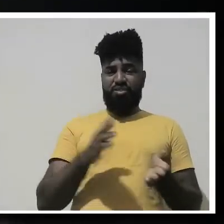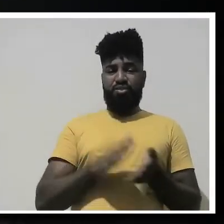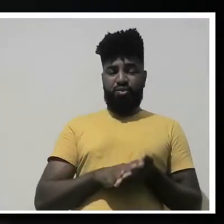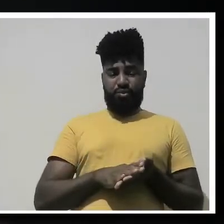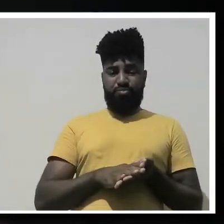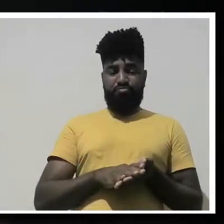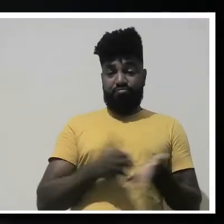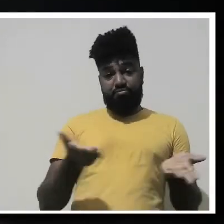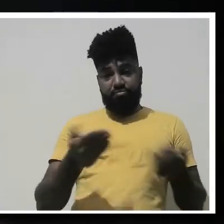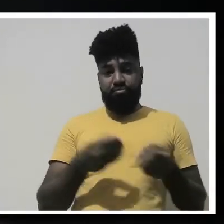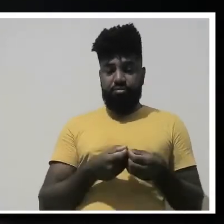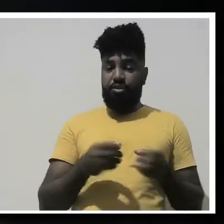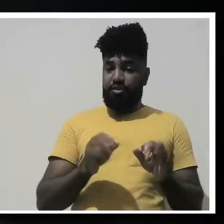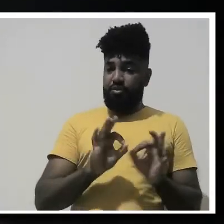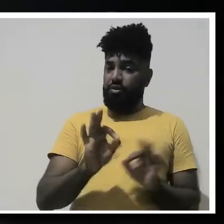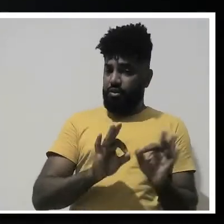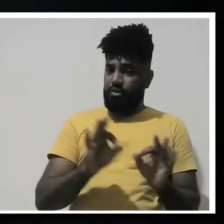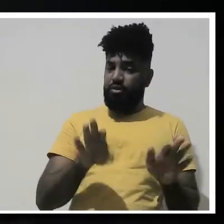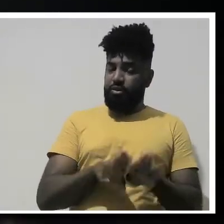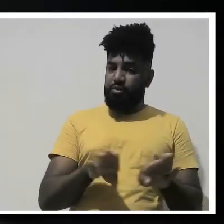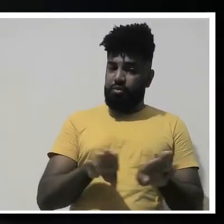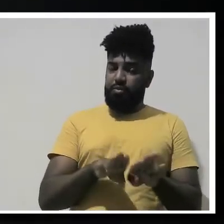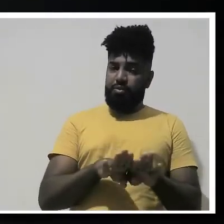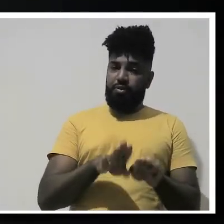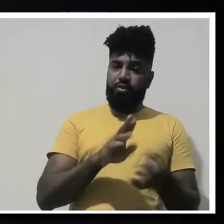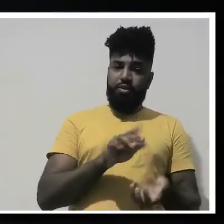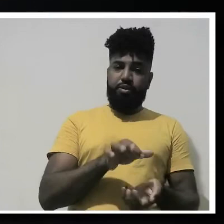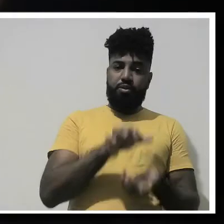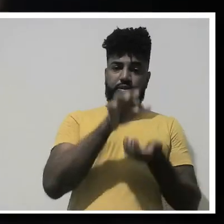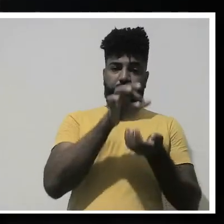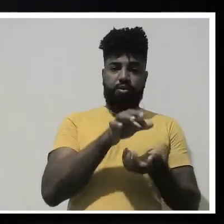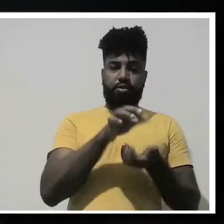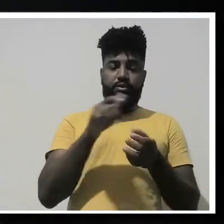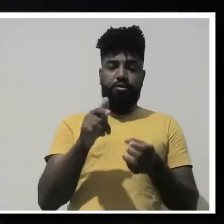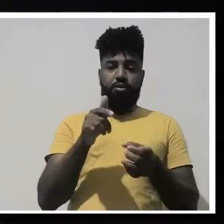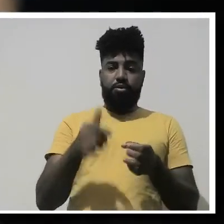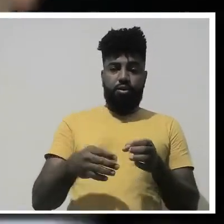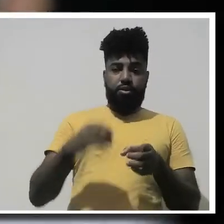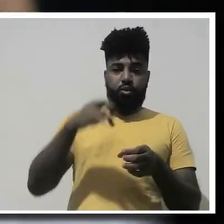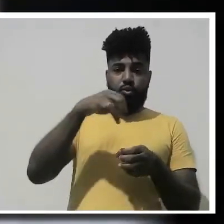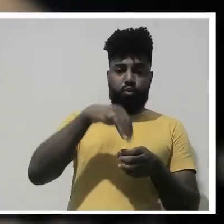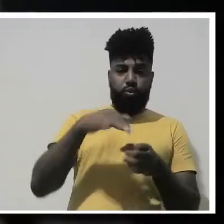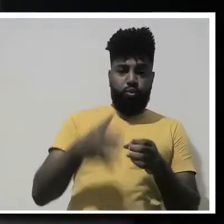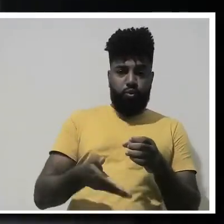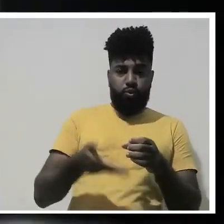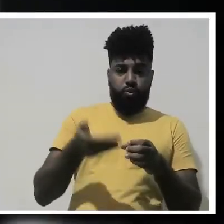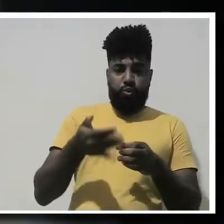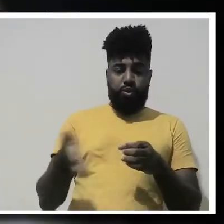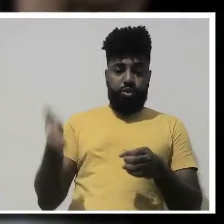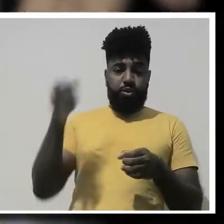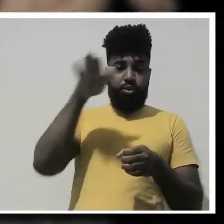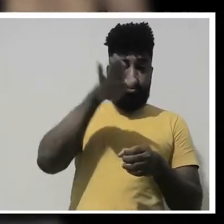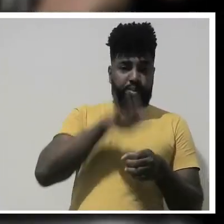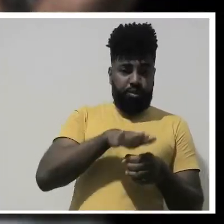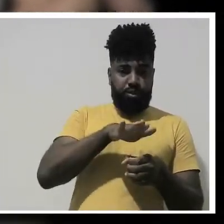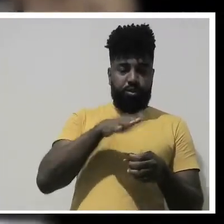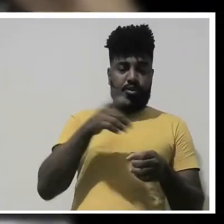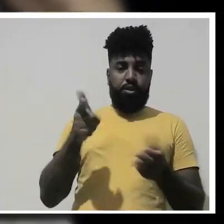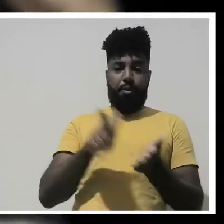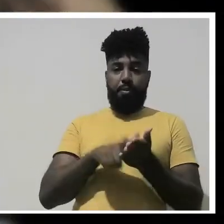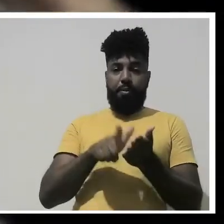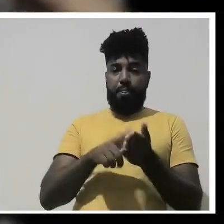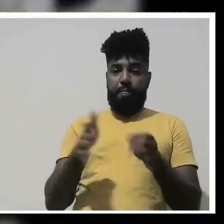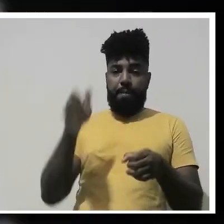tão feio, mas é usado também. E então depois nós vamos encher esse piquenômetro, tampar e enxugar a parte externa dele com